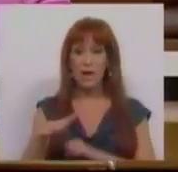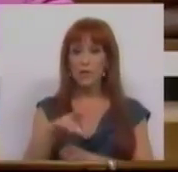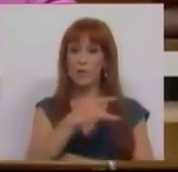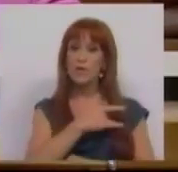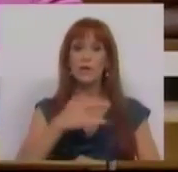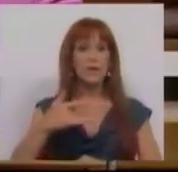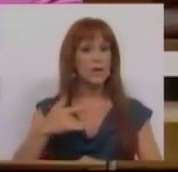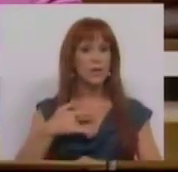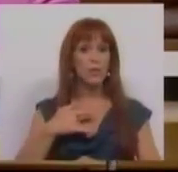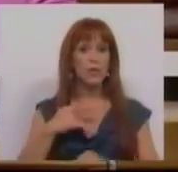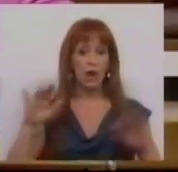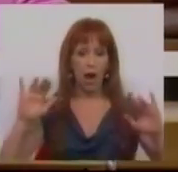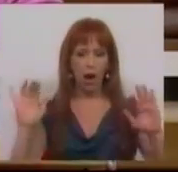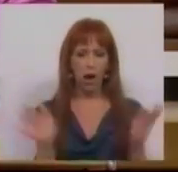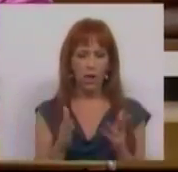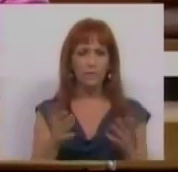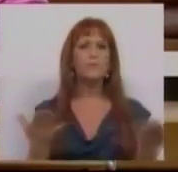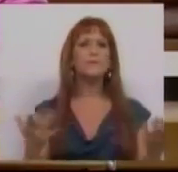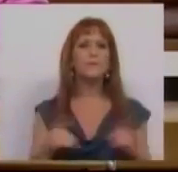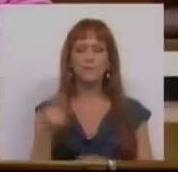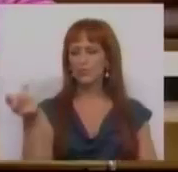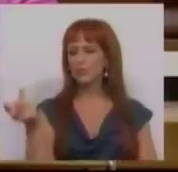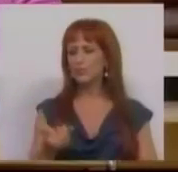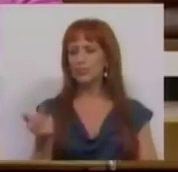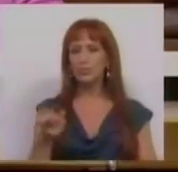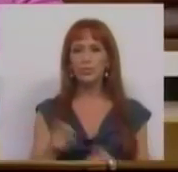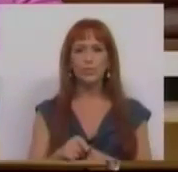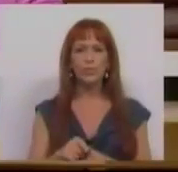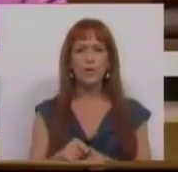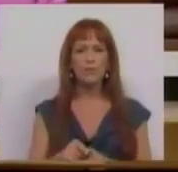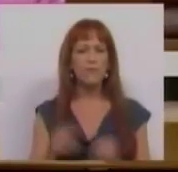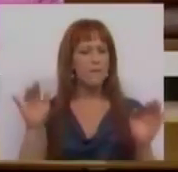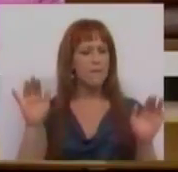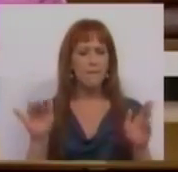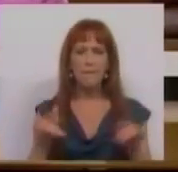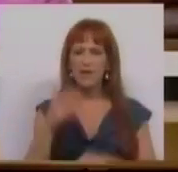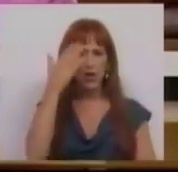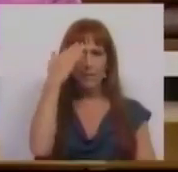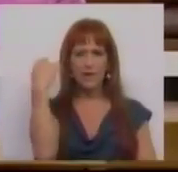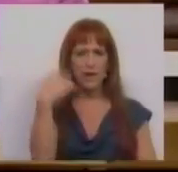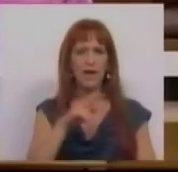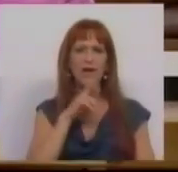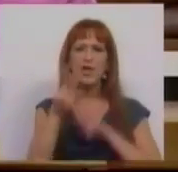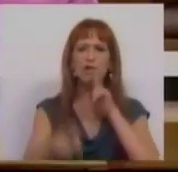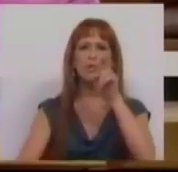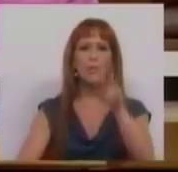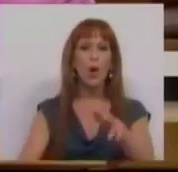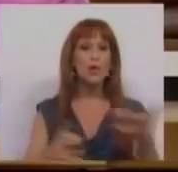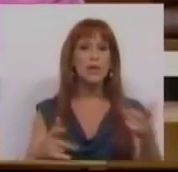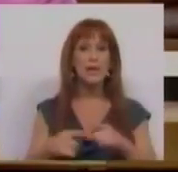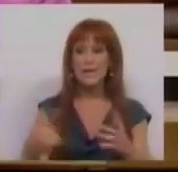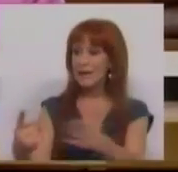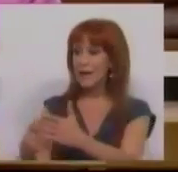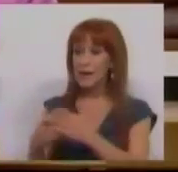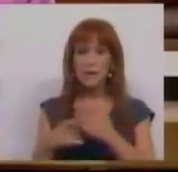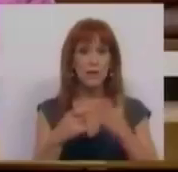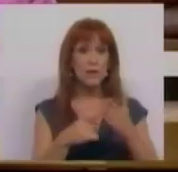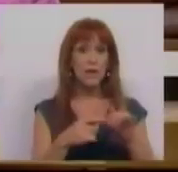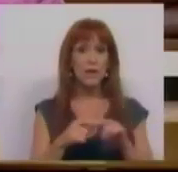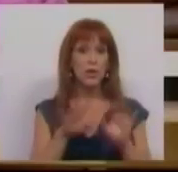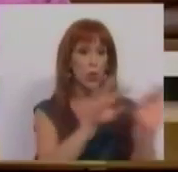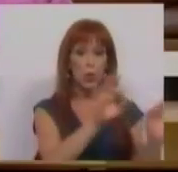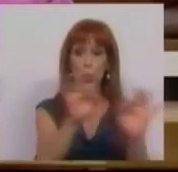Nacional de Saúde diminuído, frágil e com cada vez menos capacidade de resposta às